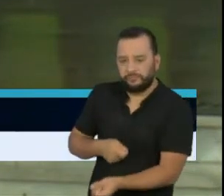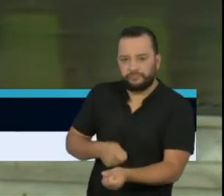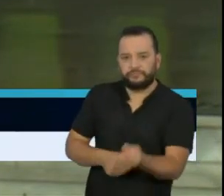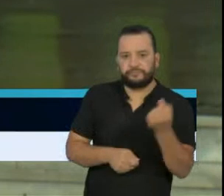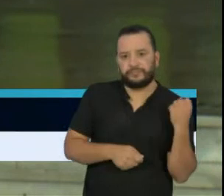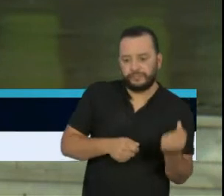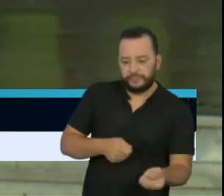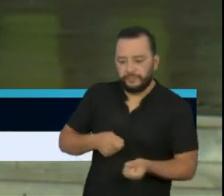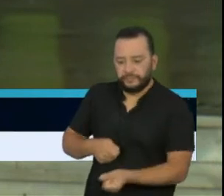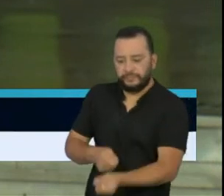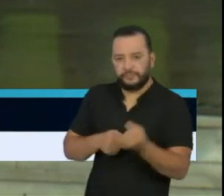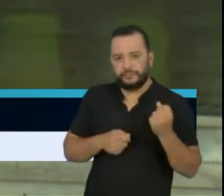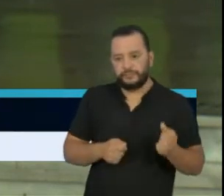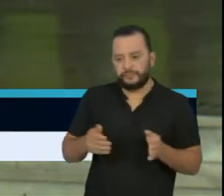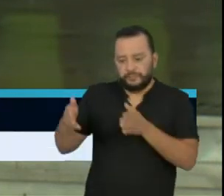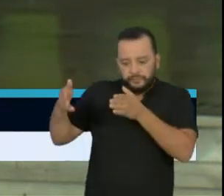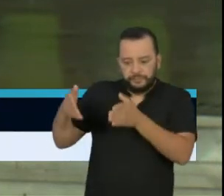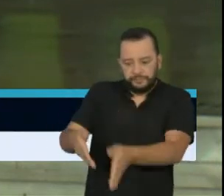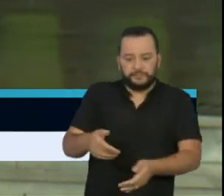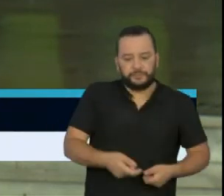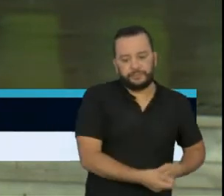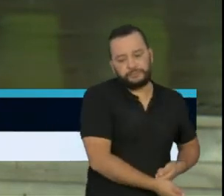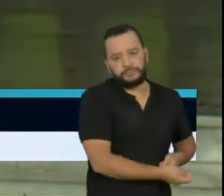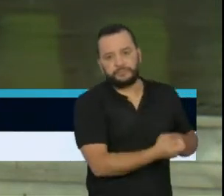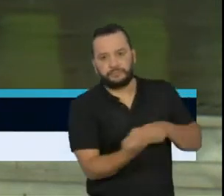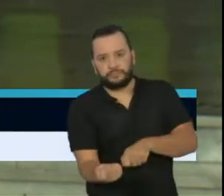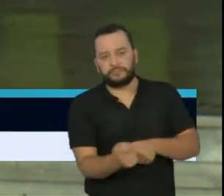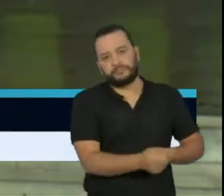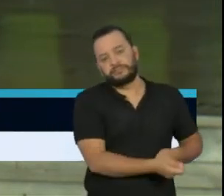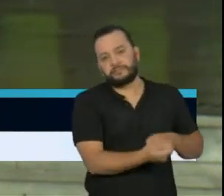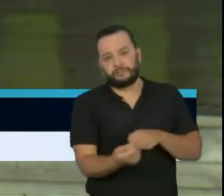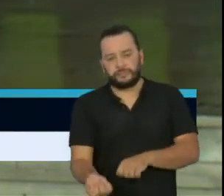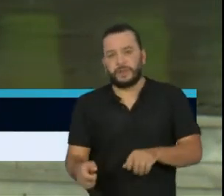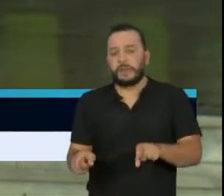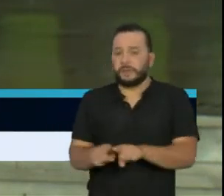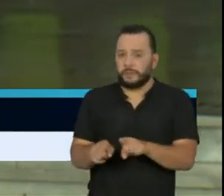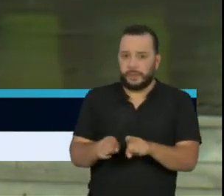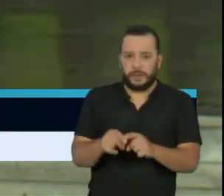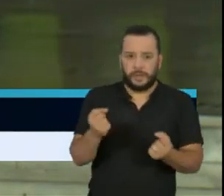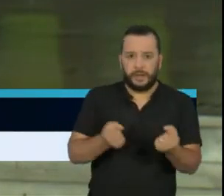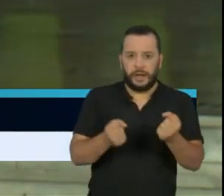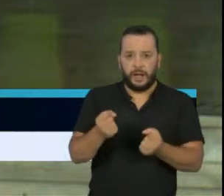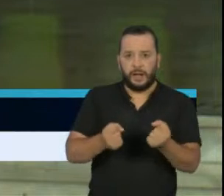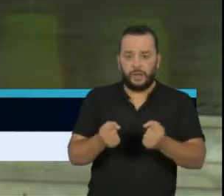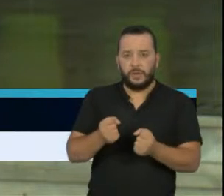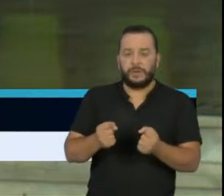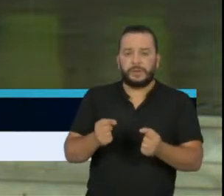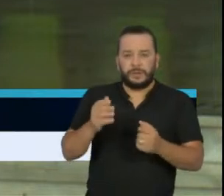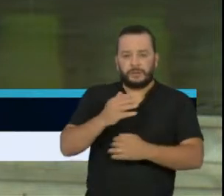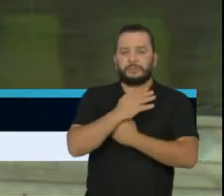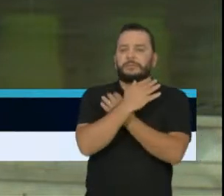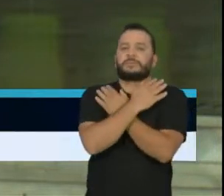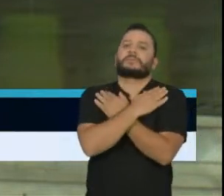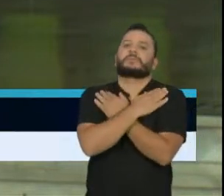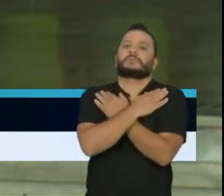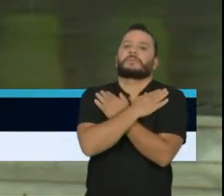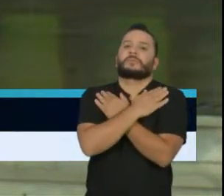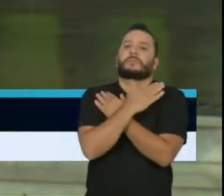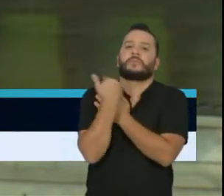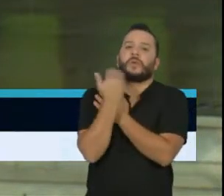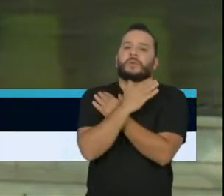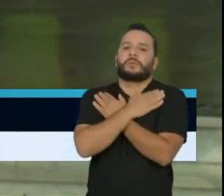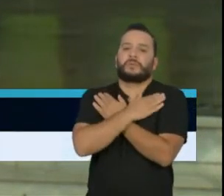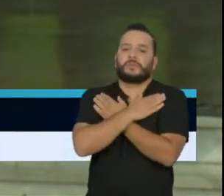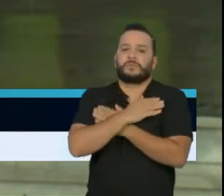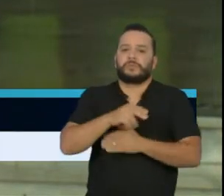em 32 carros, eram 36 e agora temos mais 32 carros trabalhando na frota do serviço